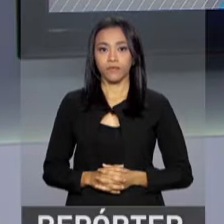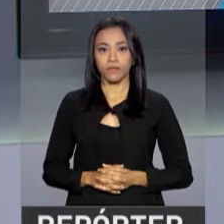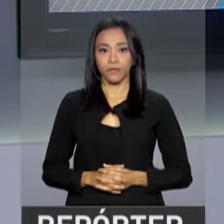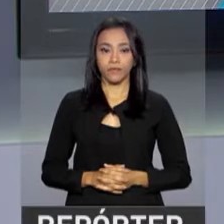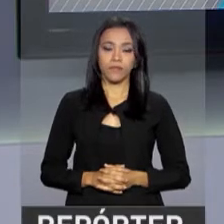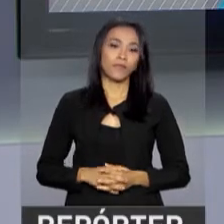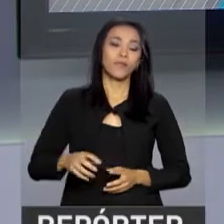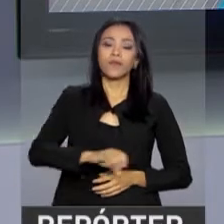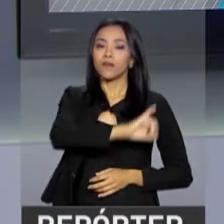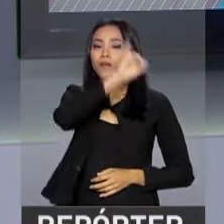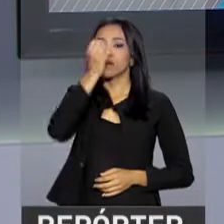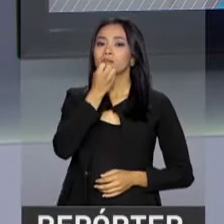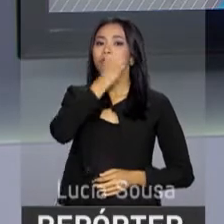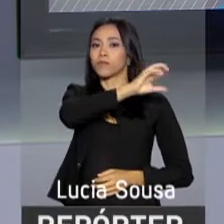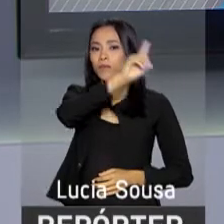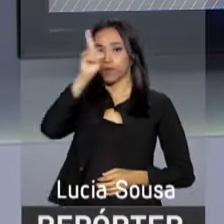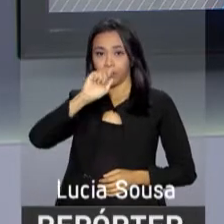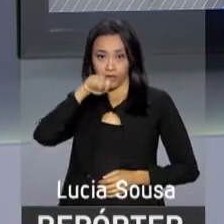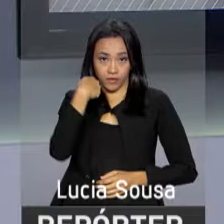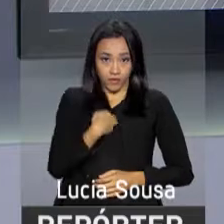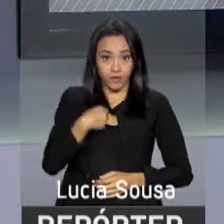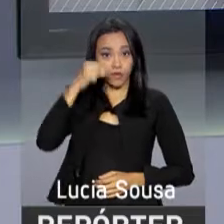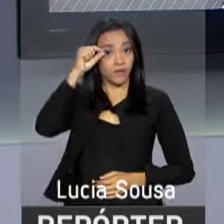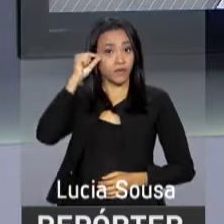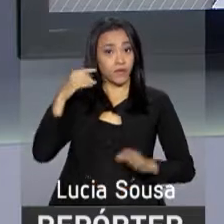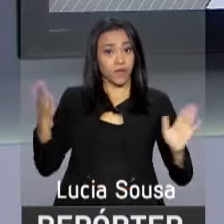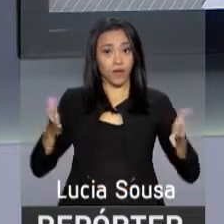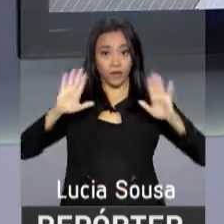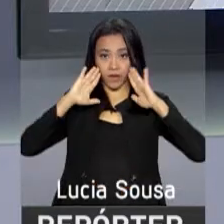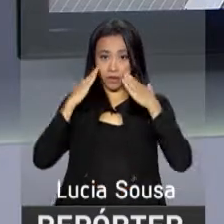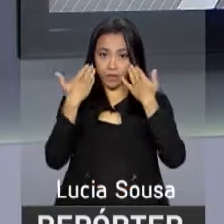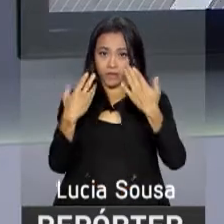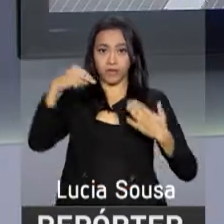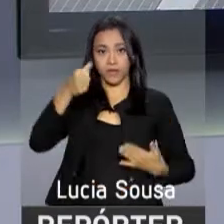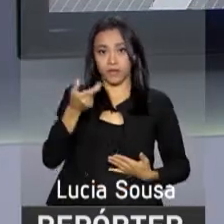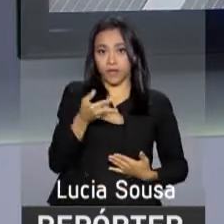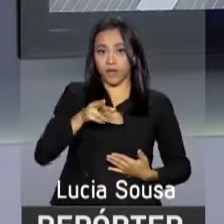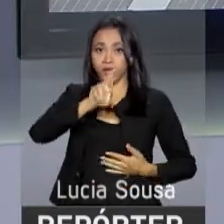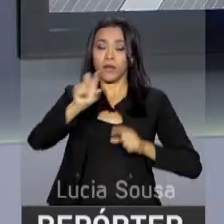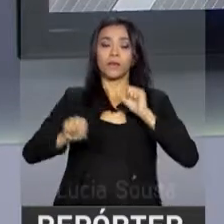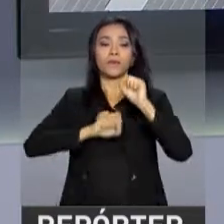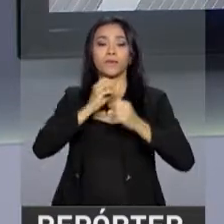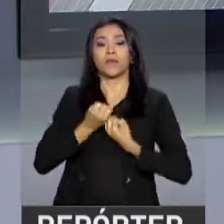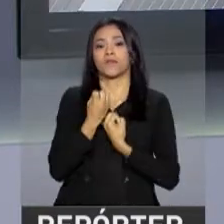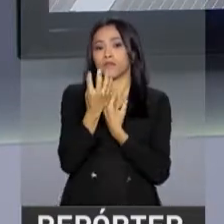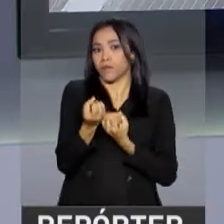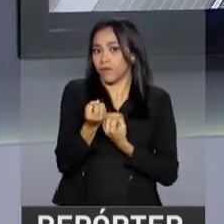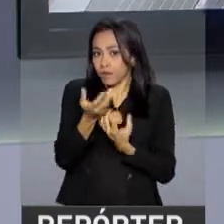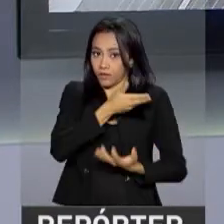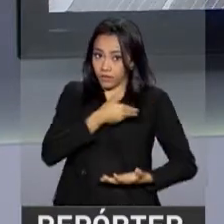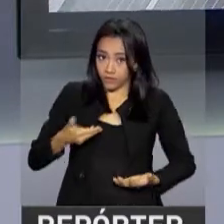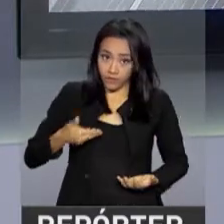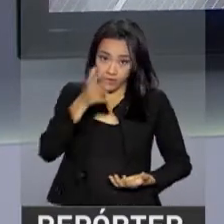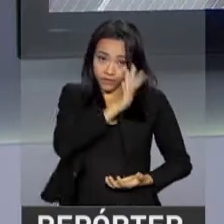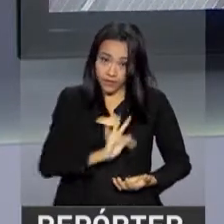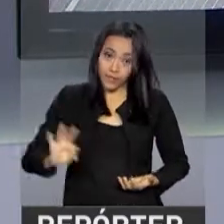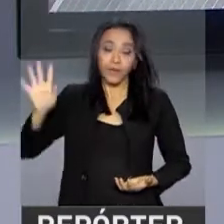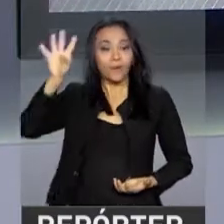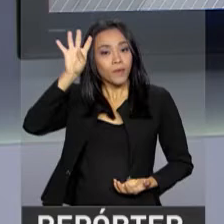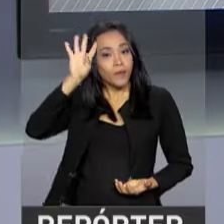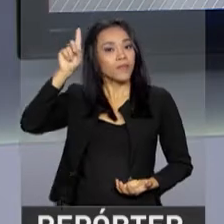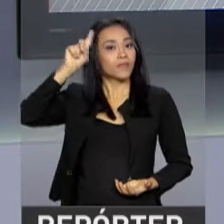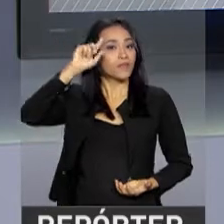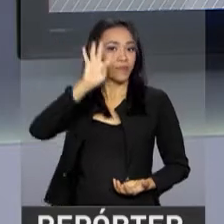olá bom dia eu sou thaíssa dias estamos no ar com repórter nbr e as notícias do governo federal nesta quarta feira